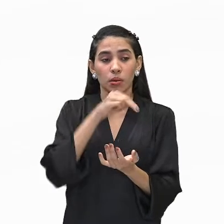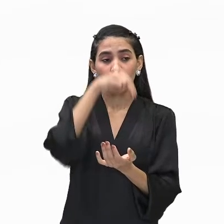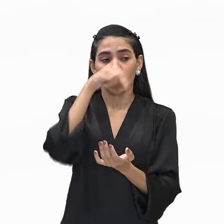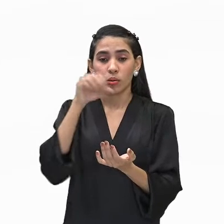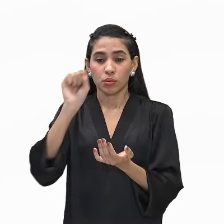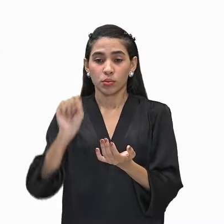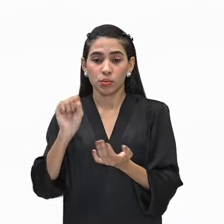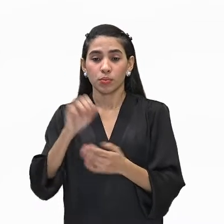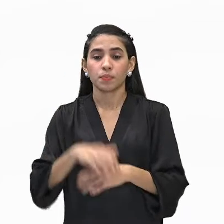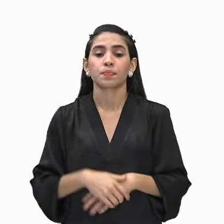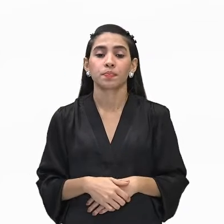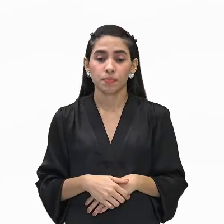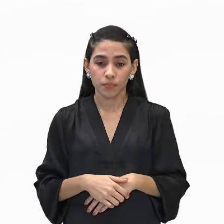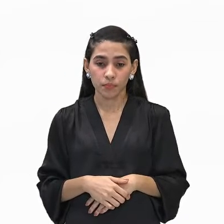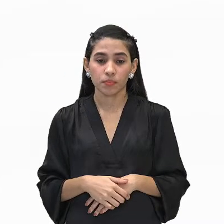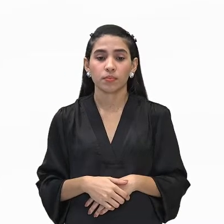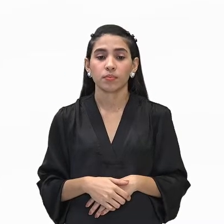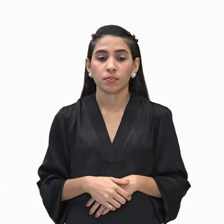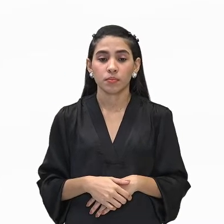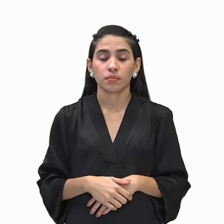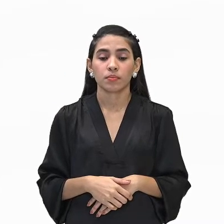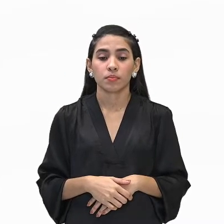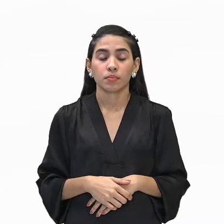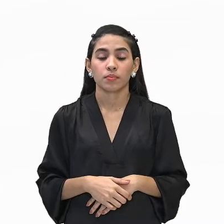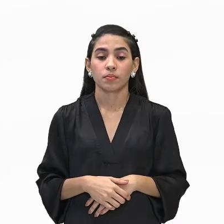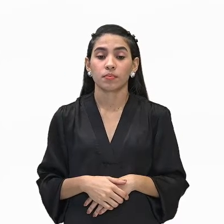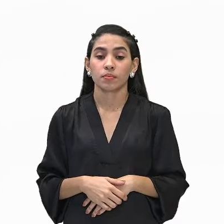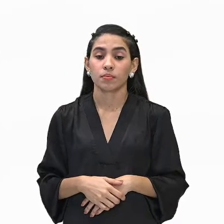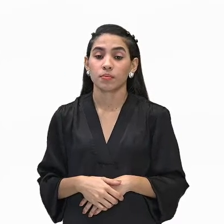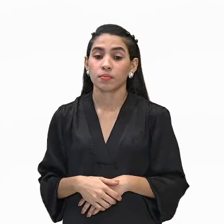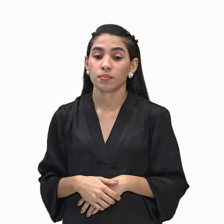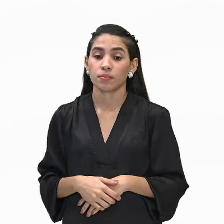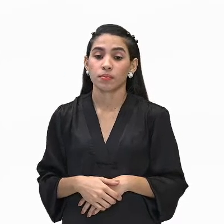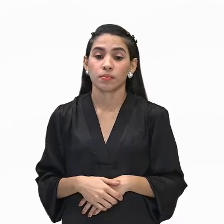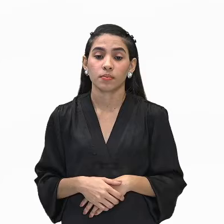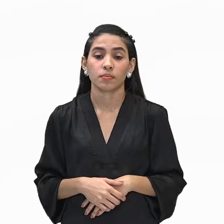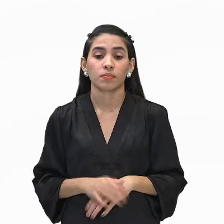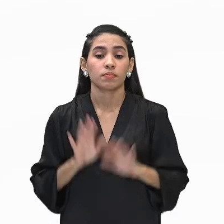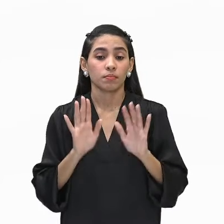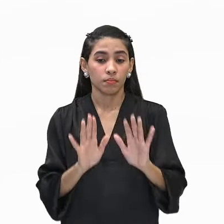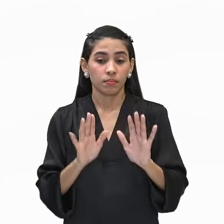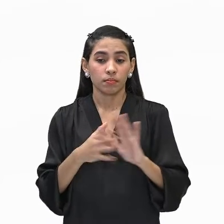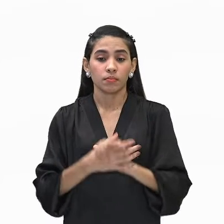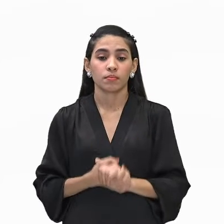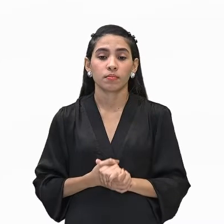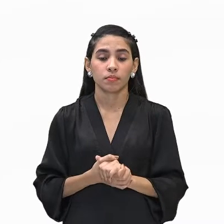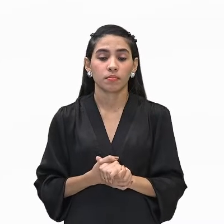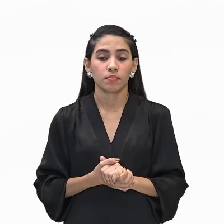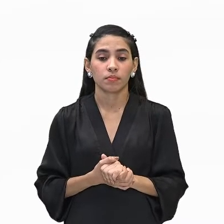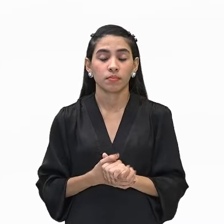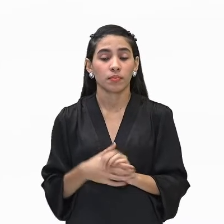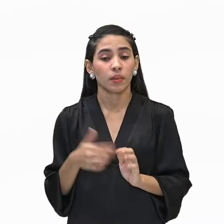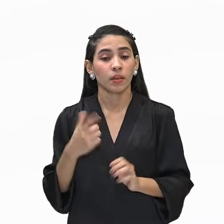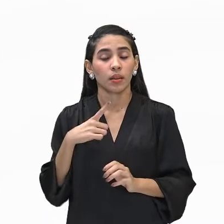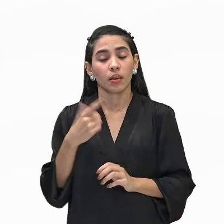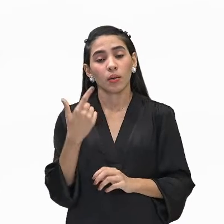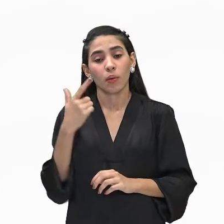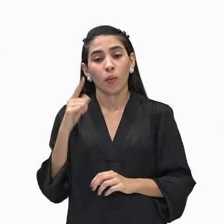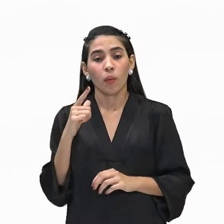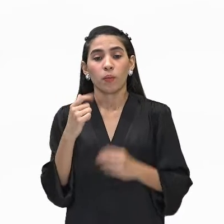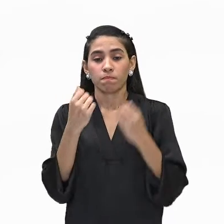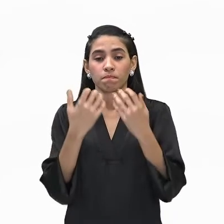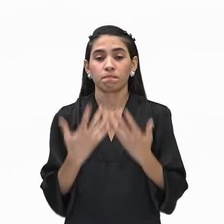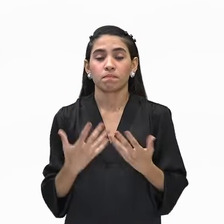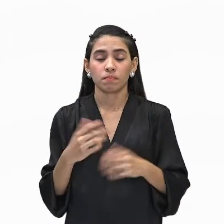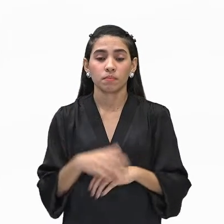dupla captação das cheias de verão. Mas temos mais dados importantes para comentar a respeito